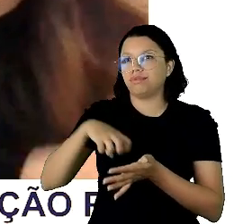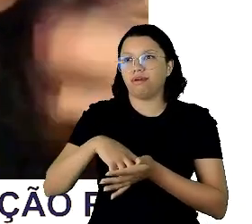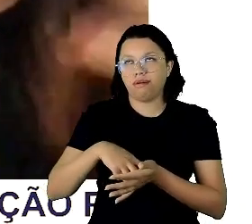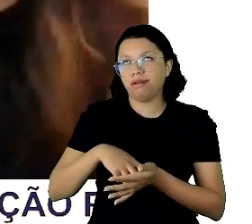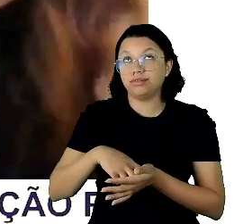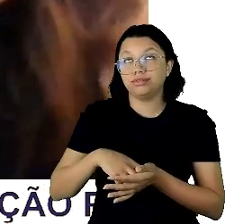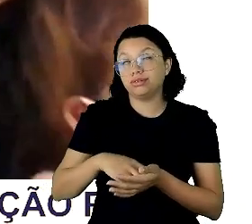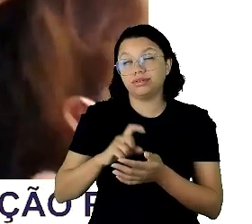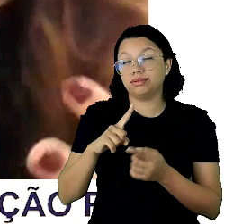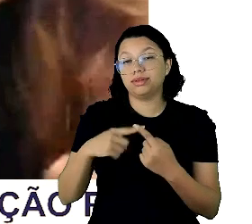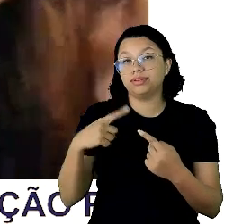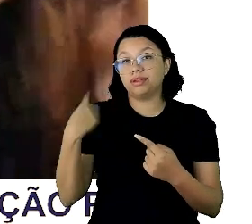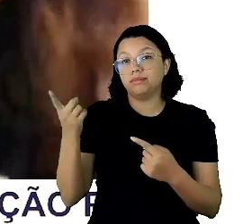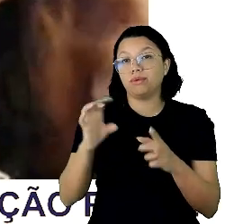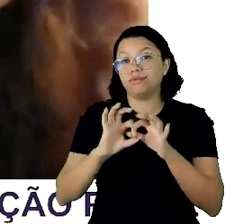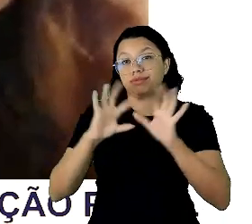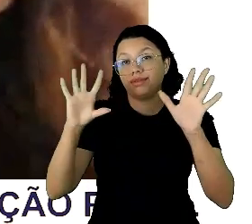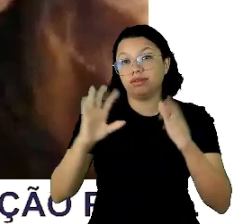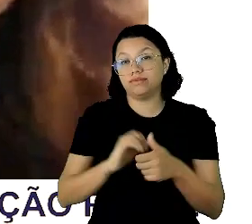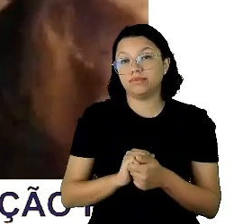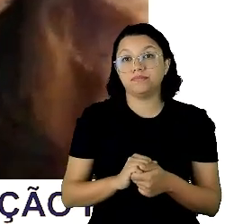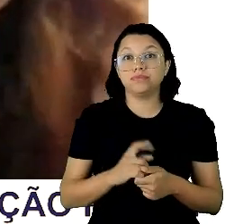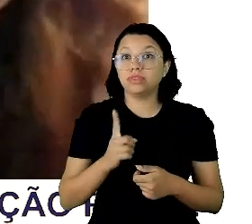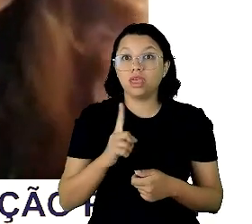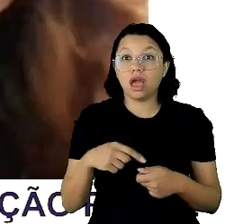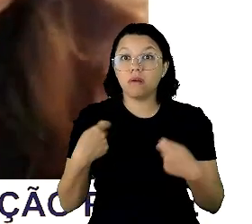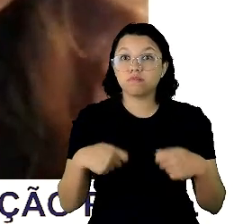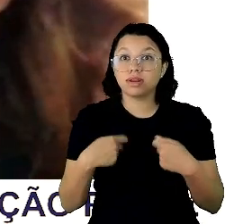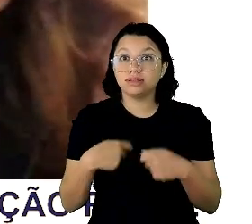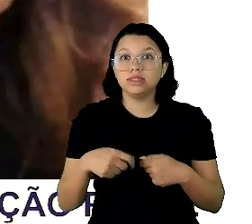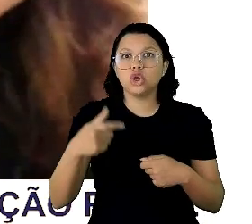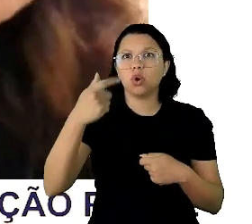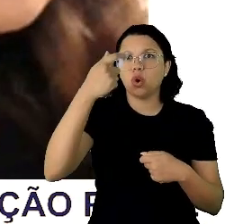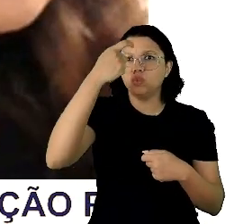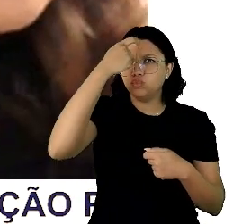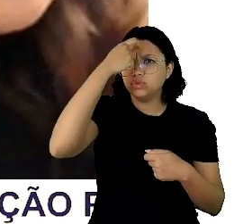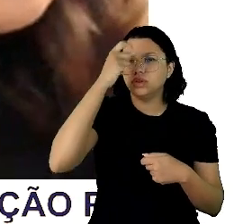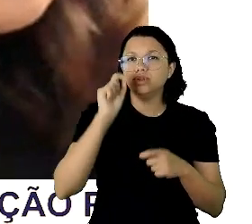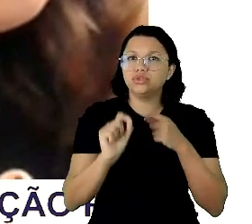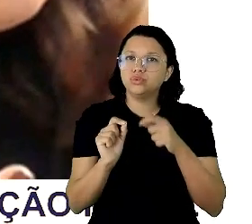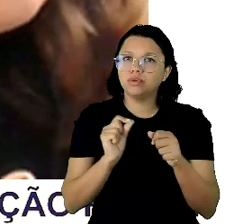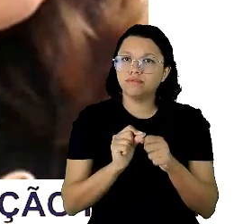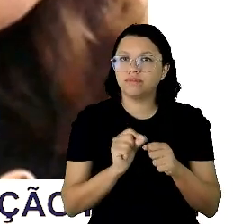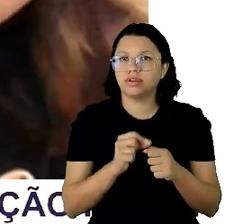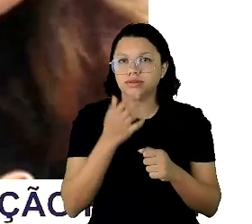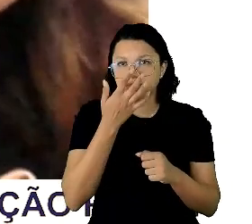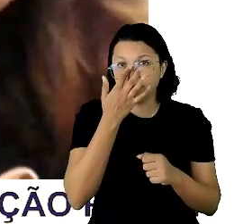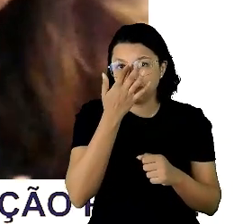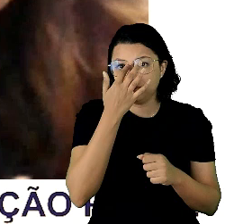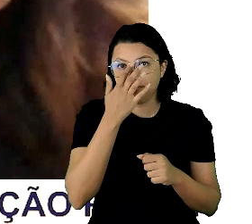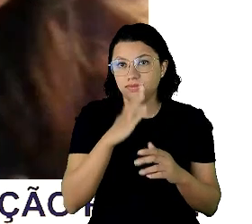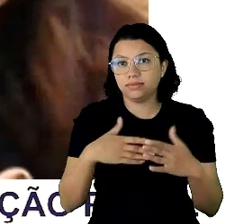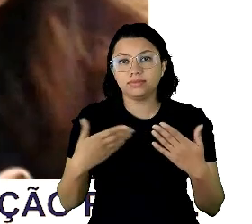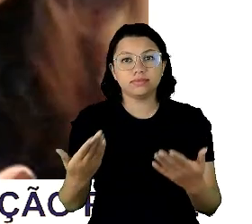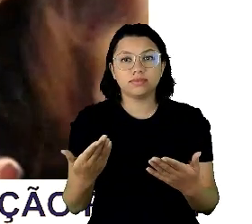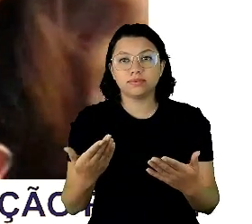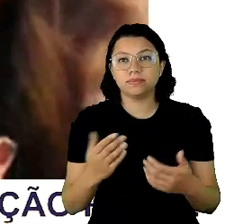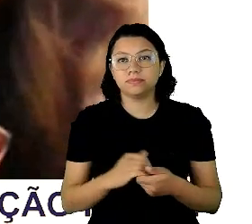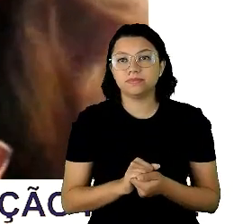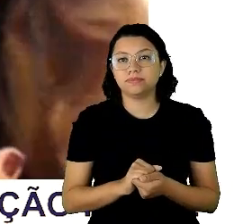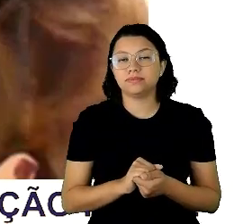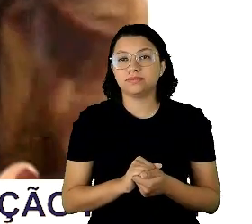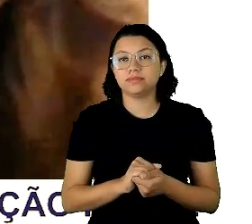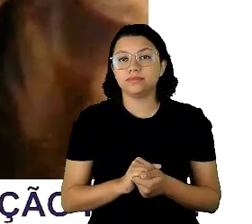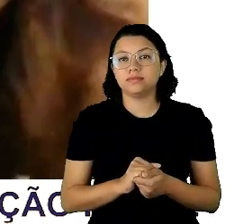que ter algum tipo de tomada de consciência daquilo que ele fez, né? E aí, que é uma